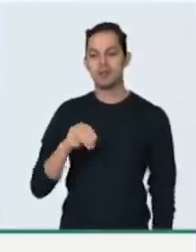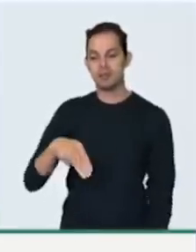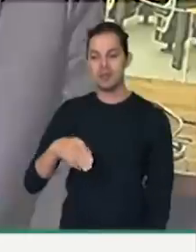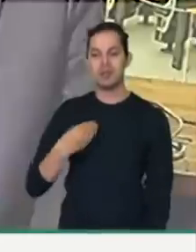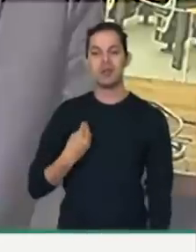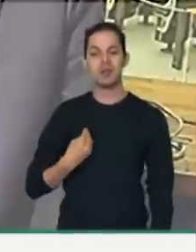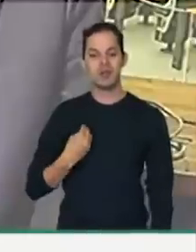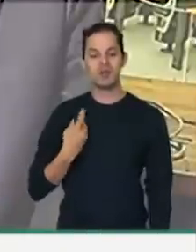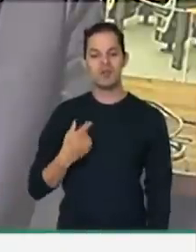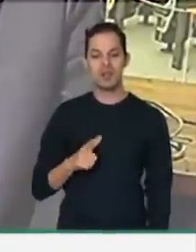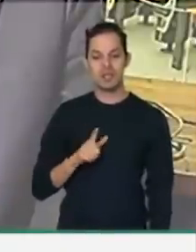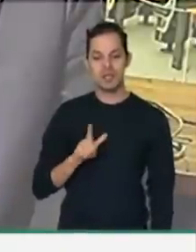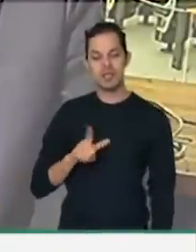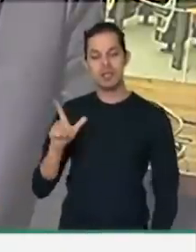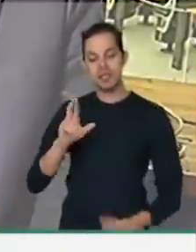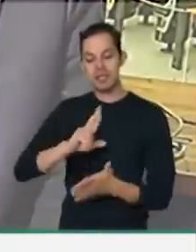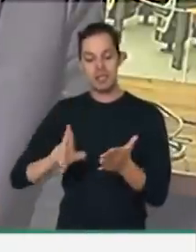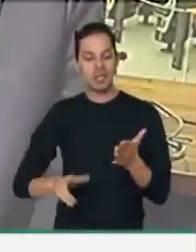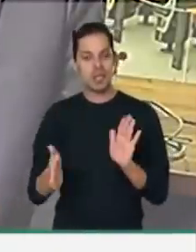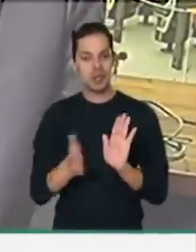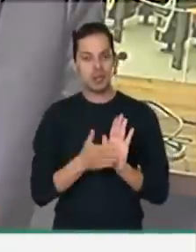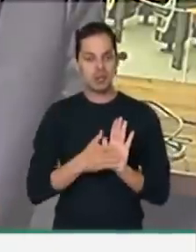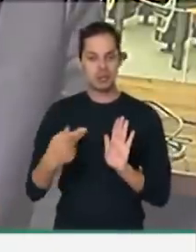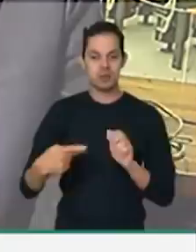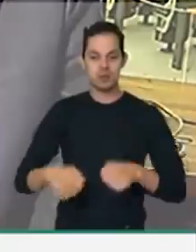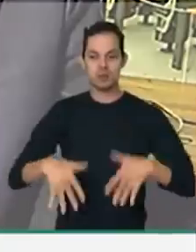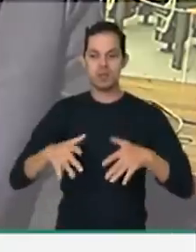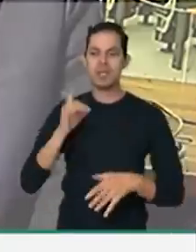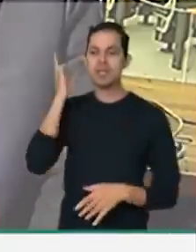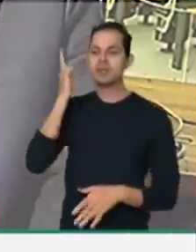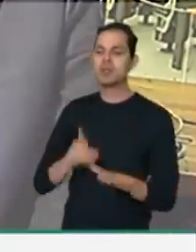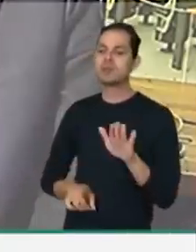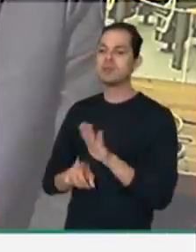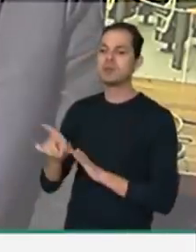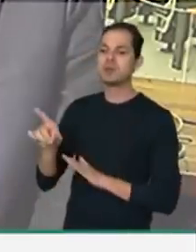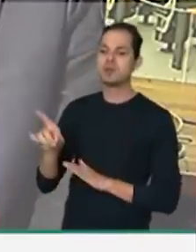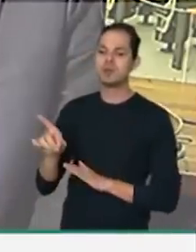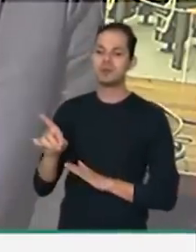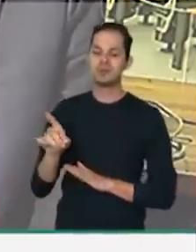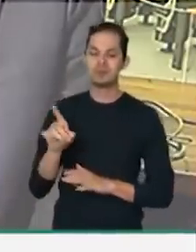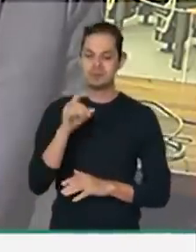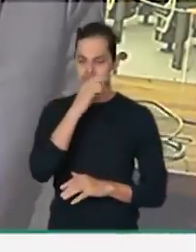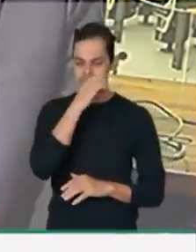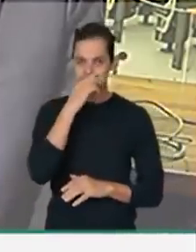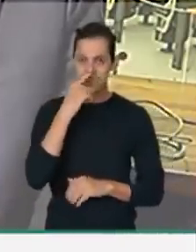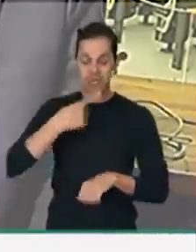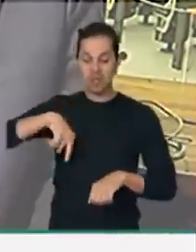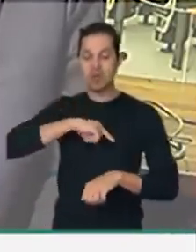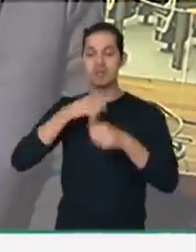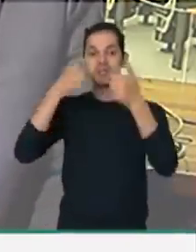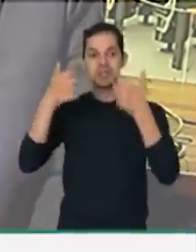ele foi o relator dessa proposta aqui no plenário. Deputado, a gente estava explicando que essa